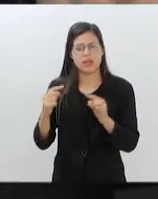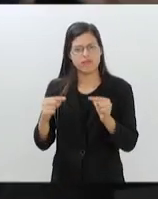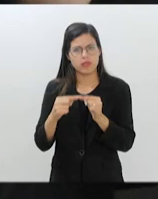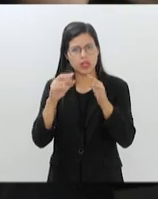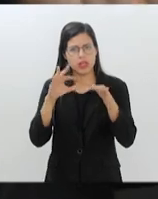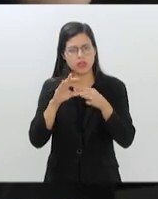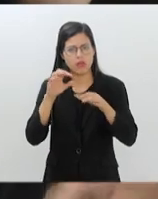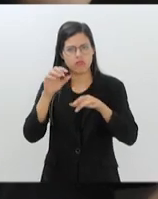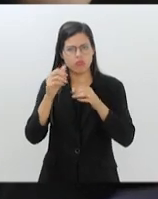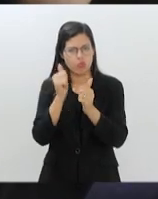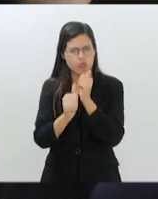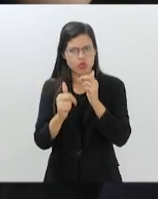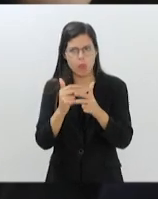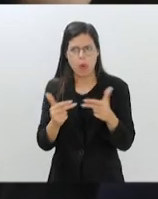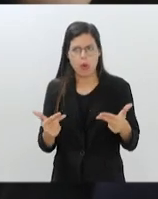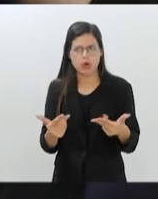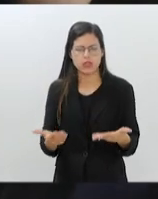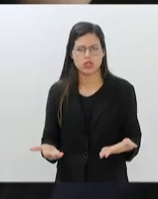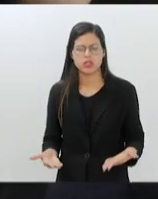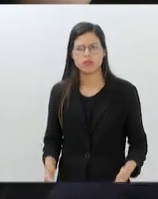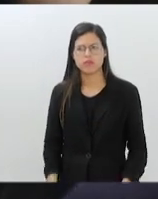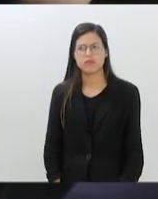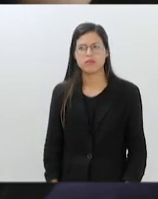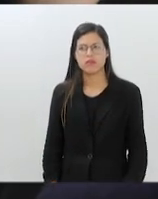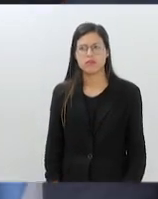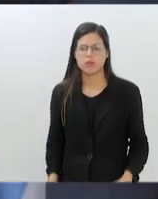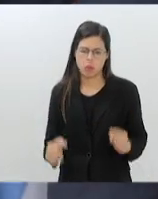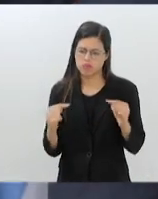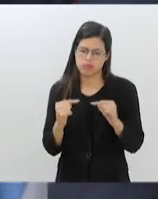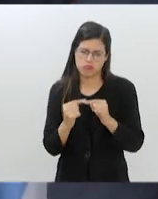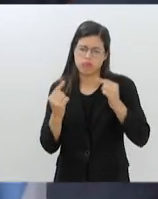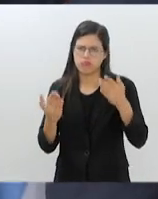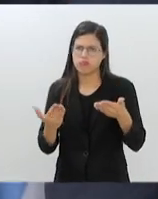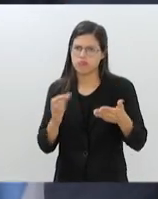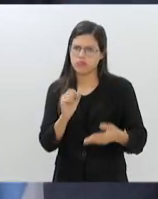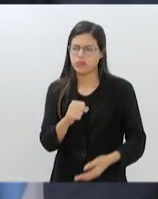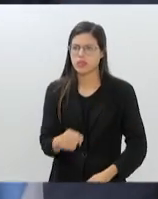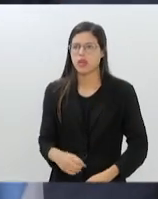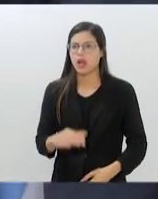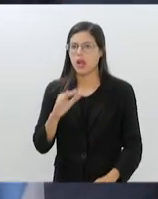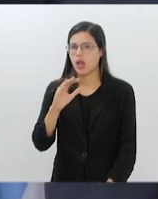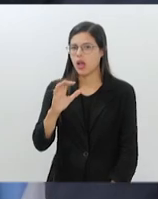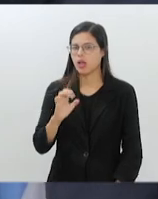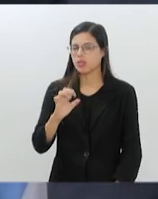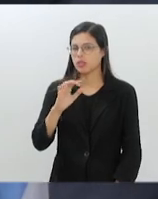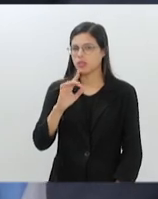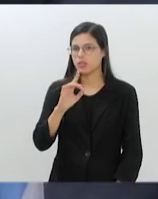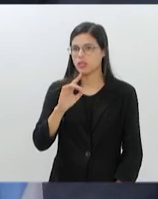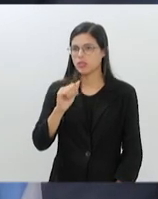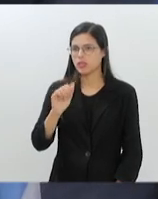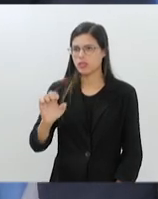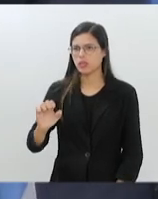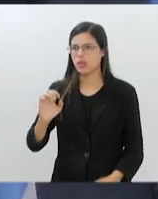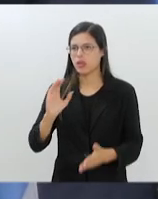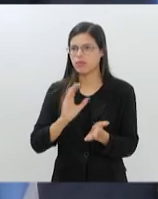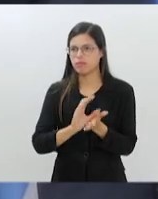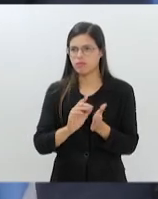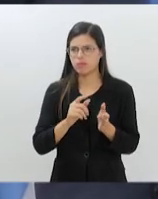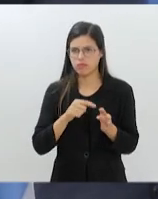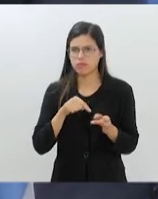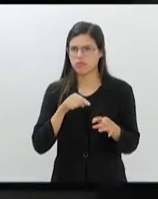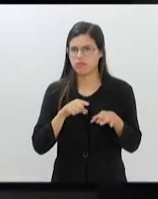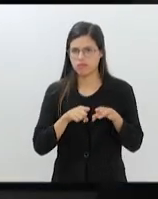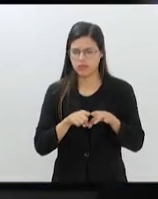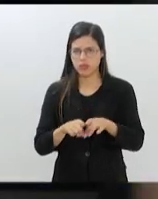então foi pertinente sim porque aed a cedai é a grande patrocinadora de eventos esportivos